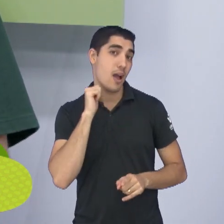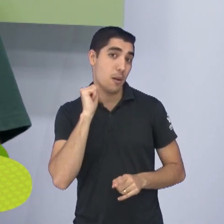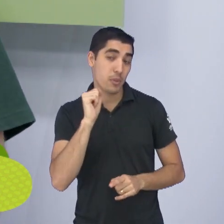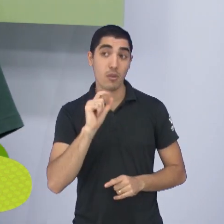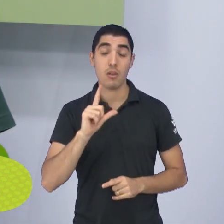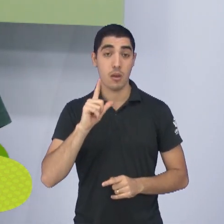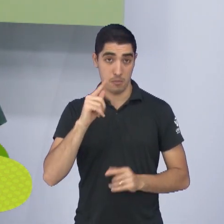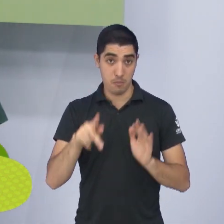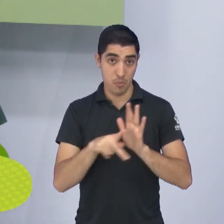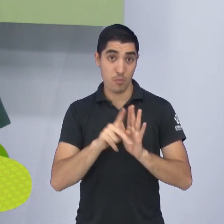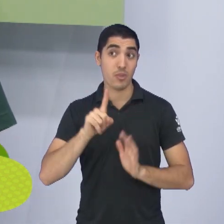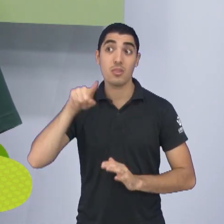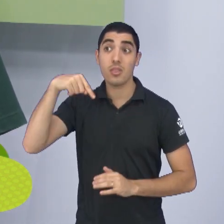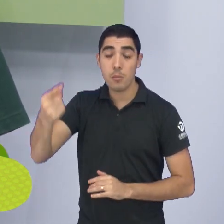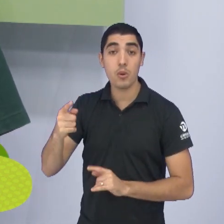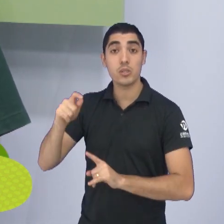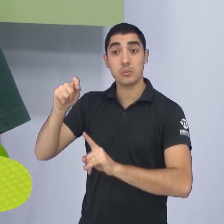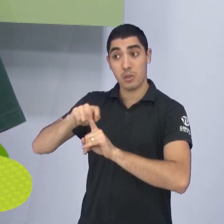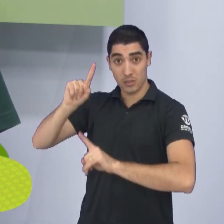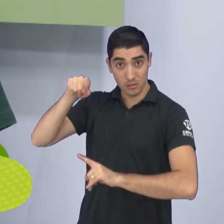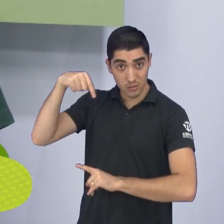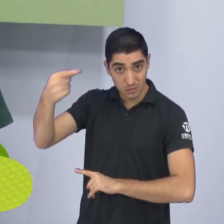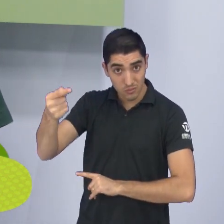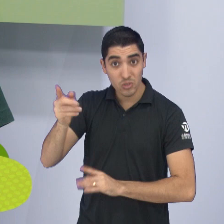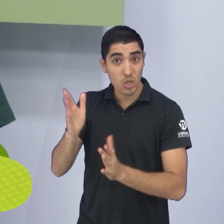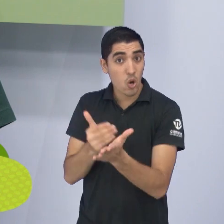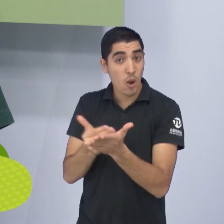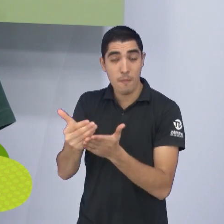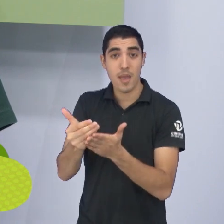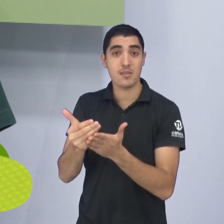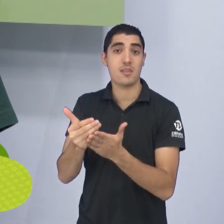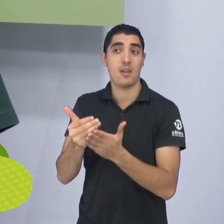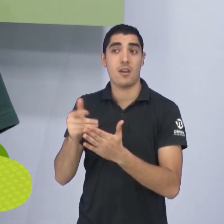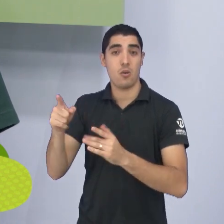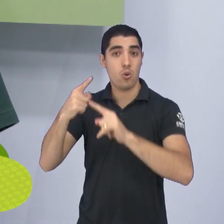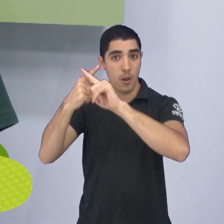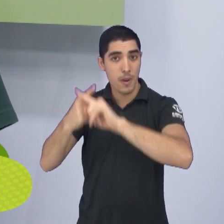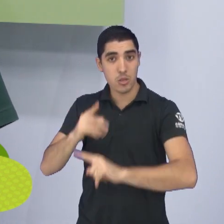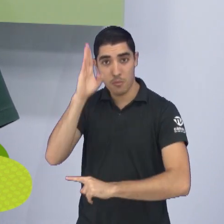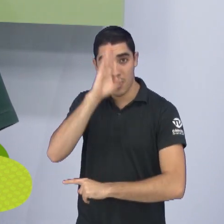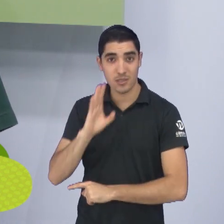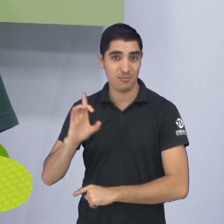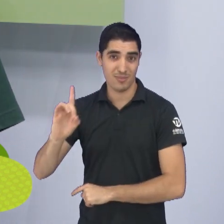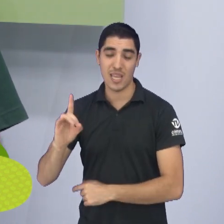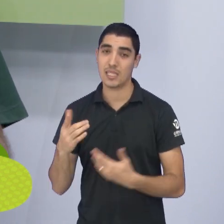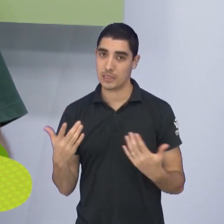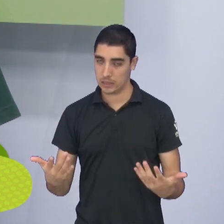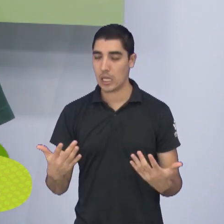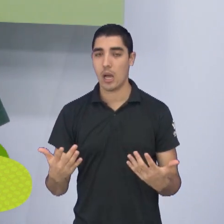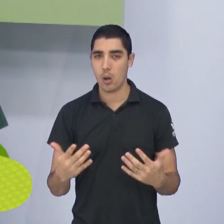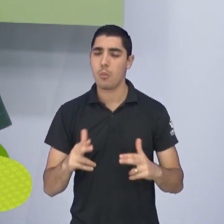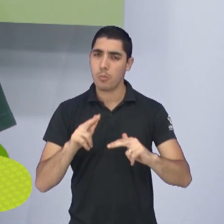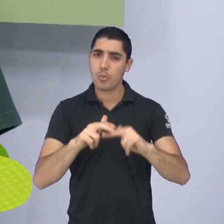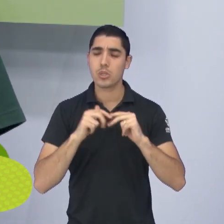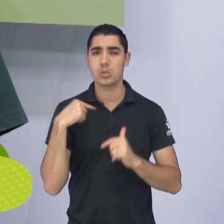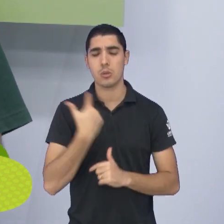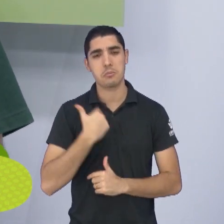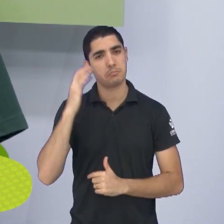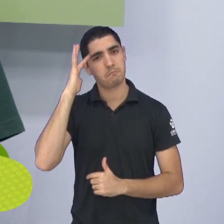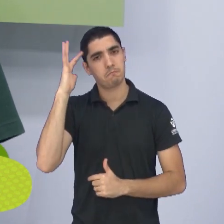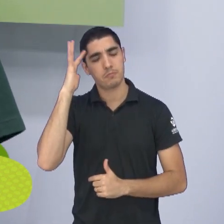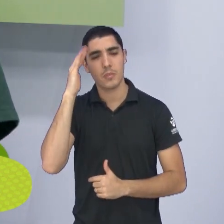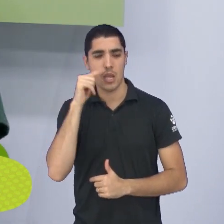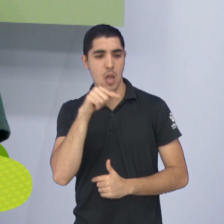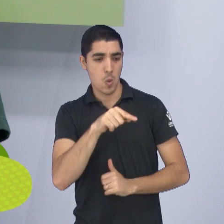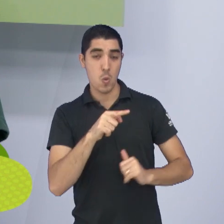que ver qual que é o planejamento desse time do São José para esse campeonato da Série D do Brasileiro. Muito se pensou, né, que o São José iria